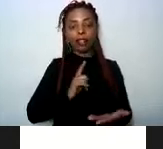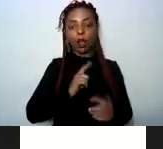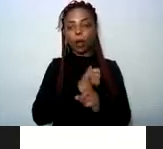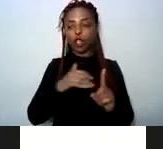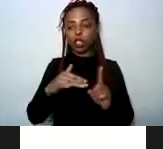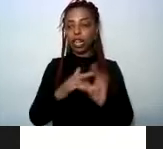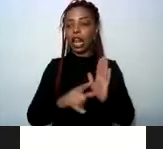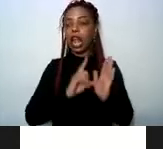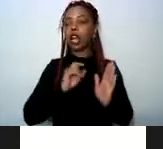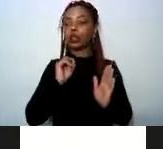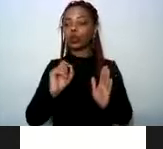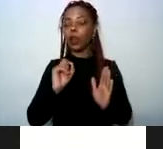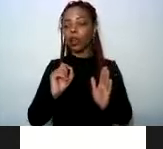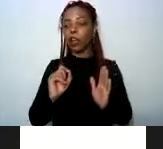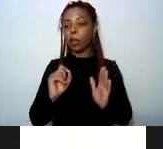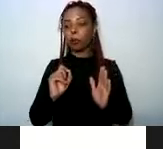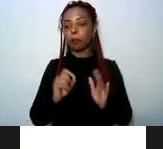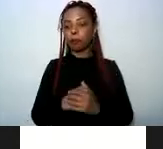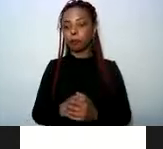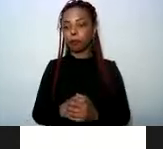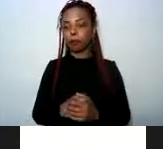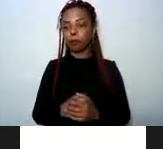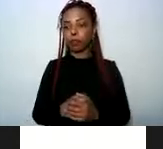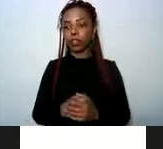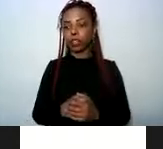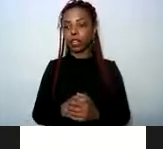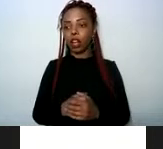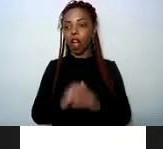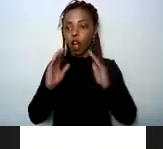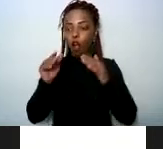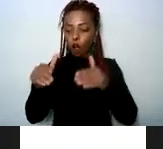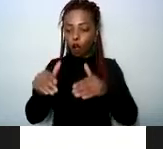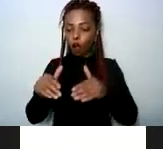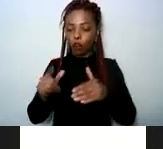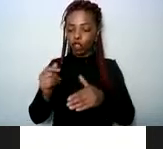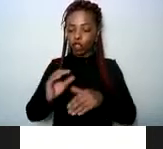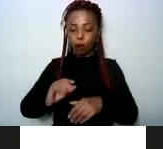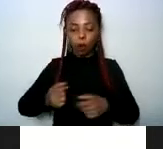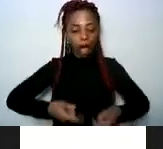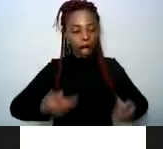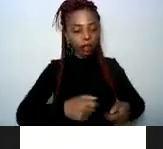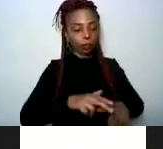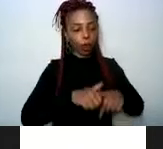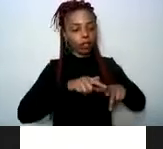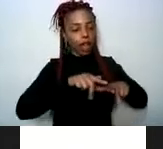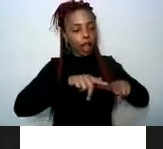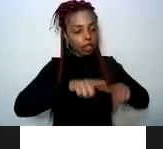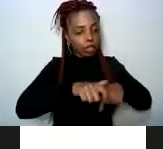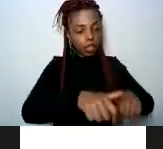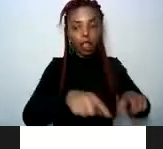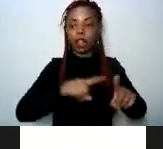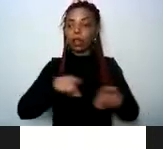investia, né, na terra e no escravo e passa a investir na cidade, no sentido de